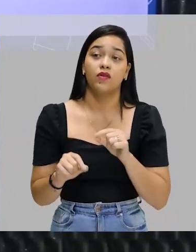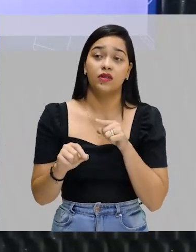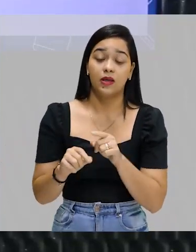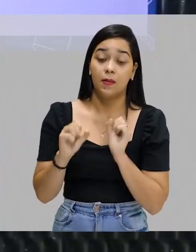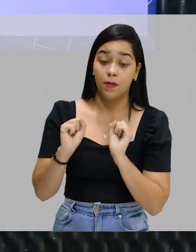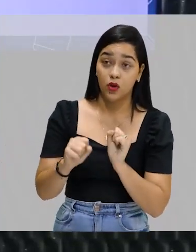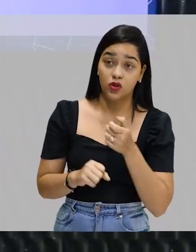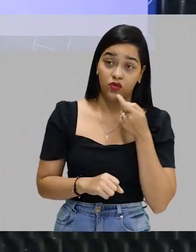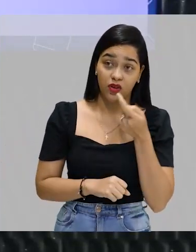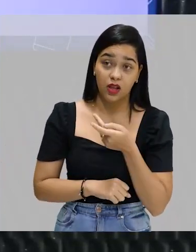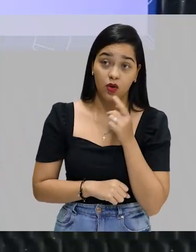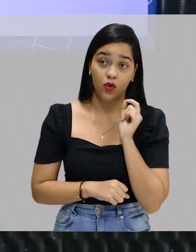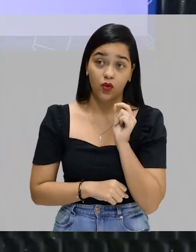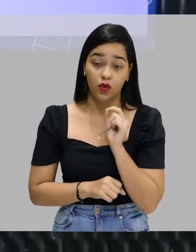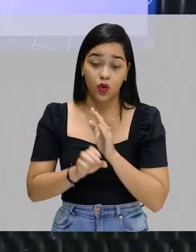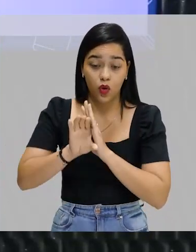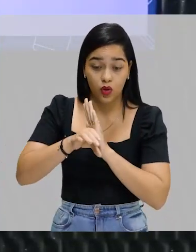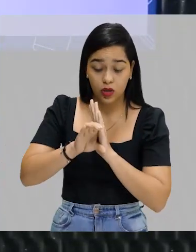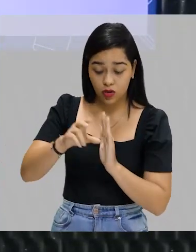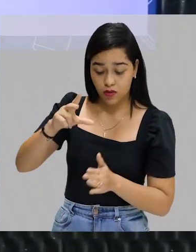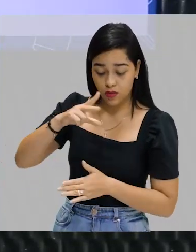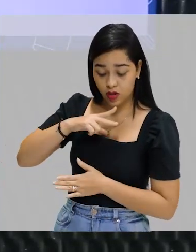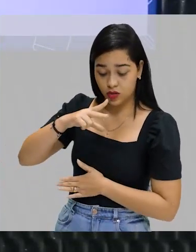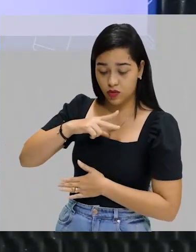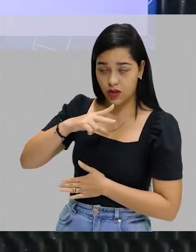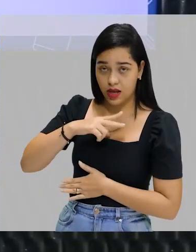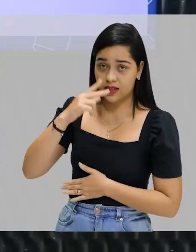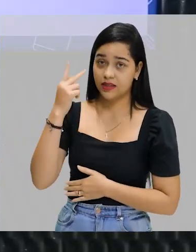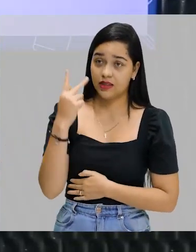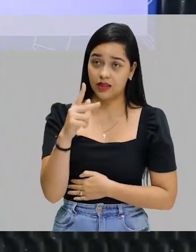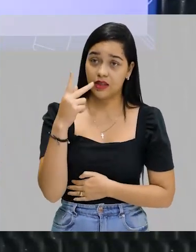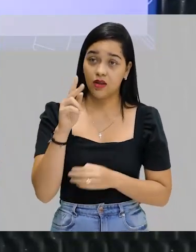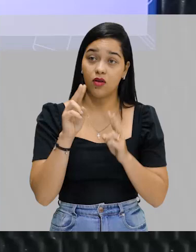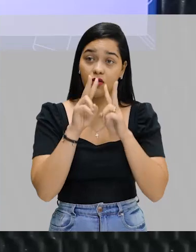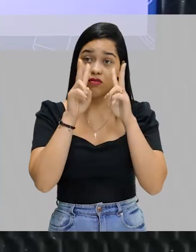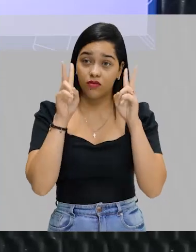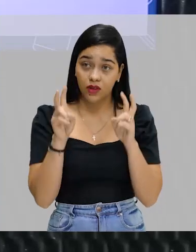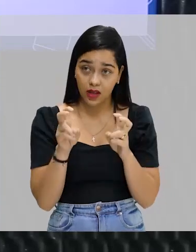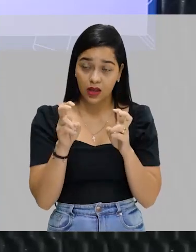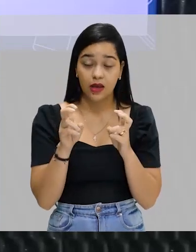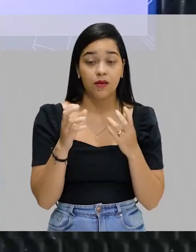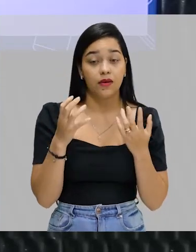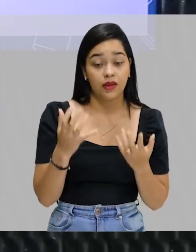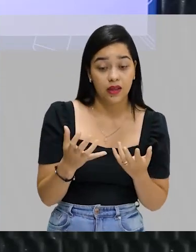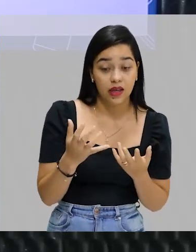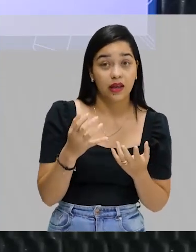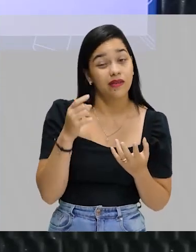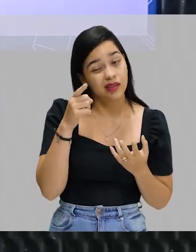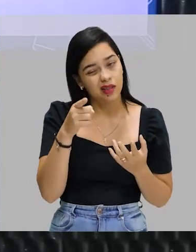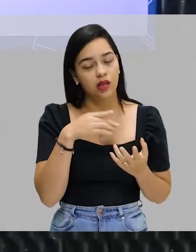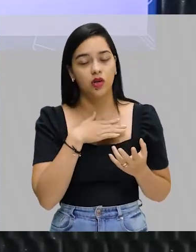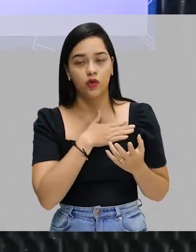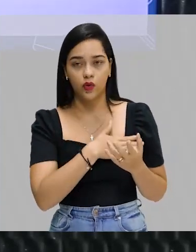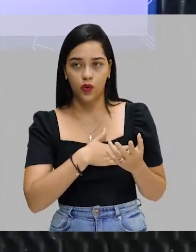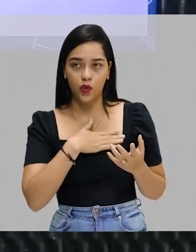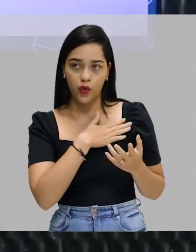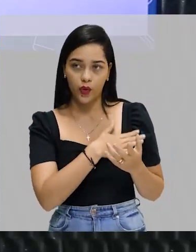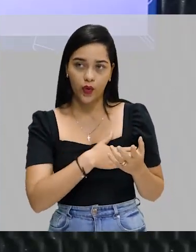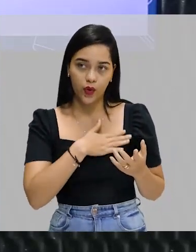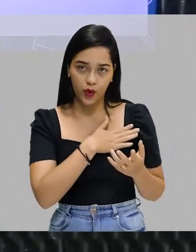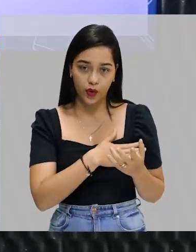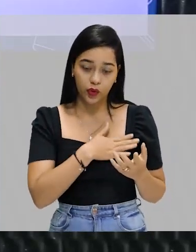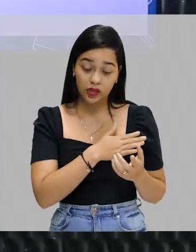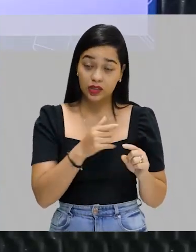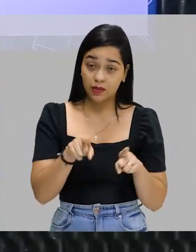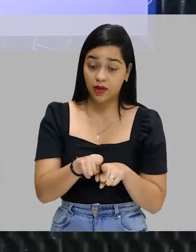pode colocar é um conceito pessoal seu sobre aquilo que esteticamente te agrada, esteticamente não